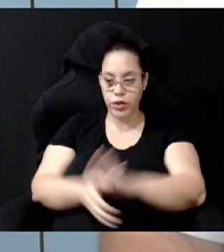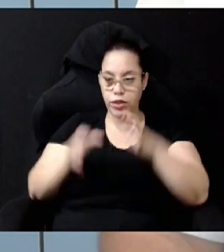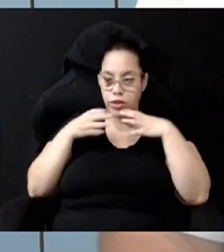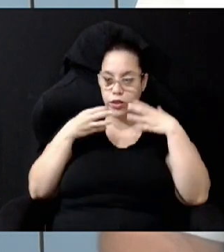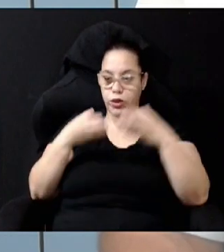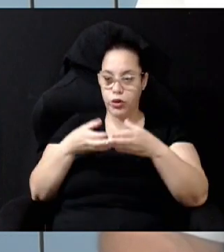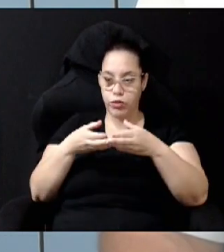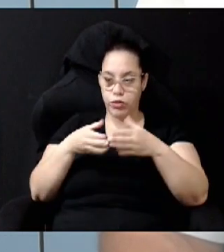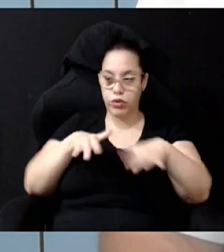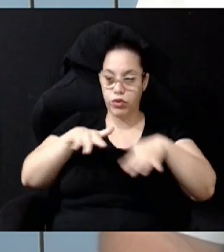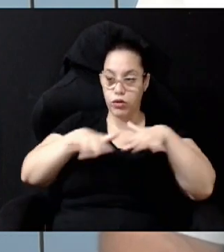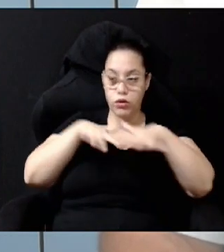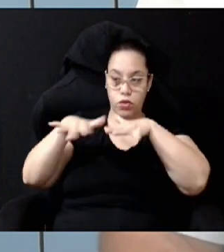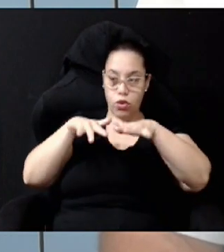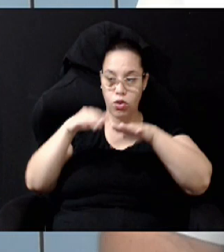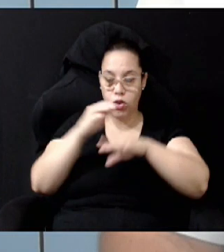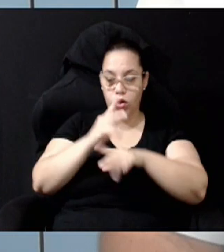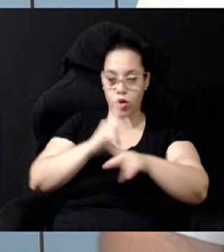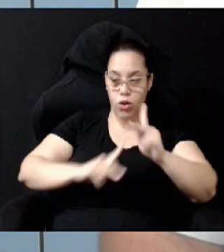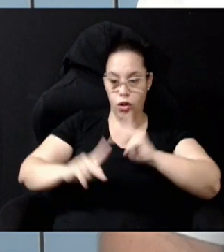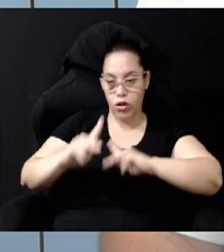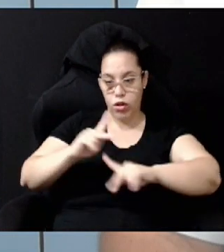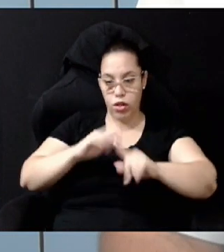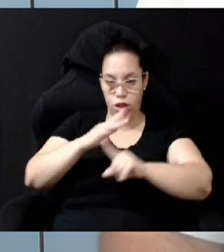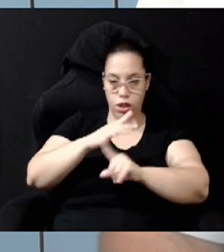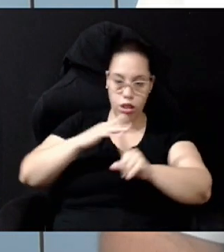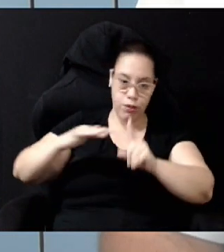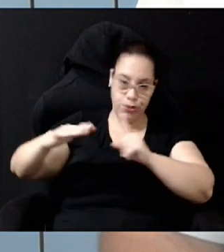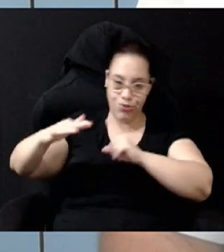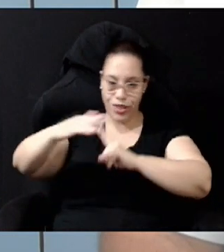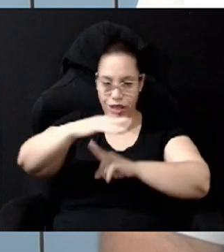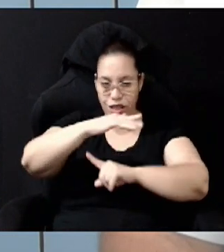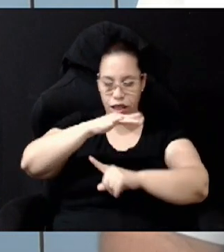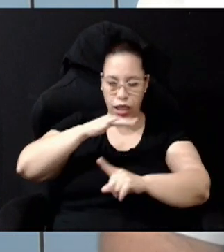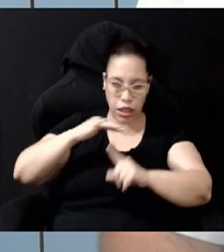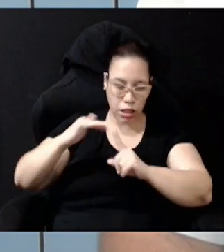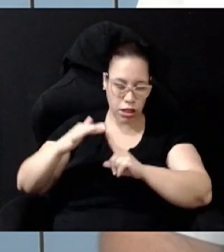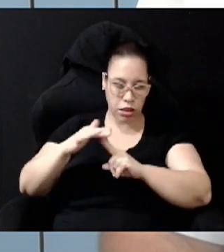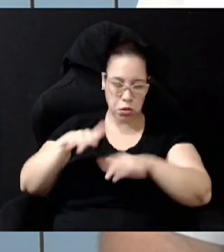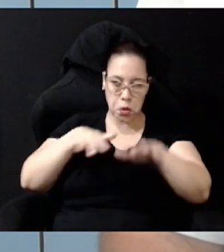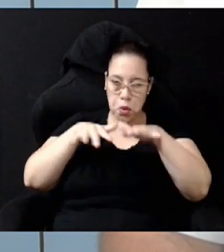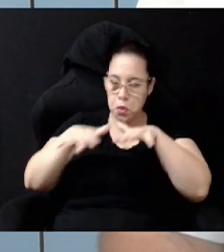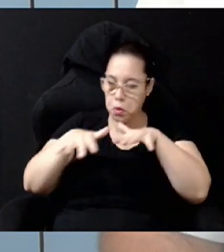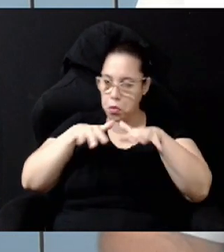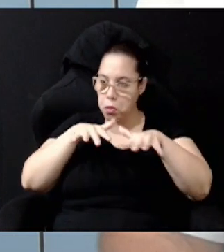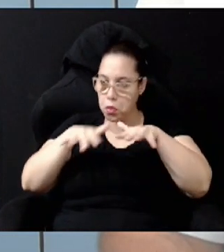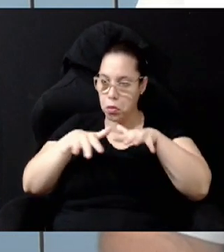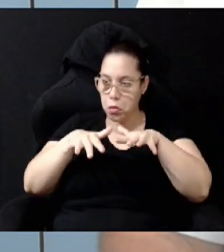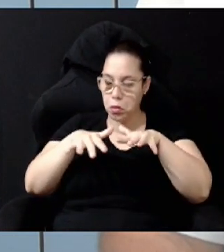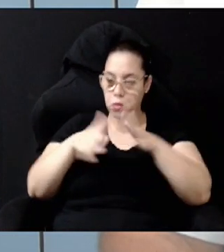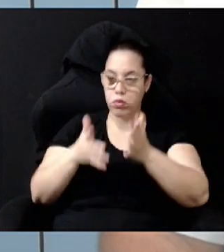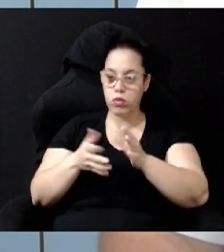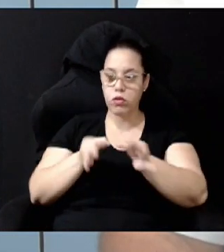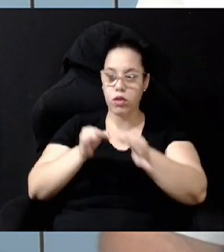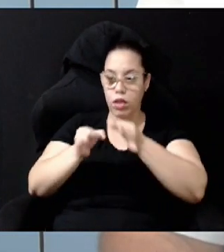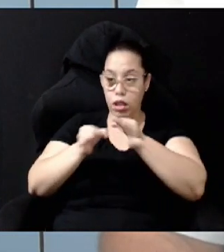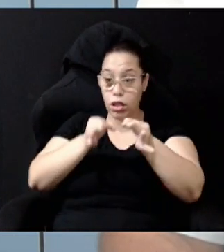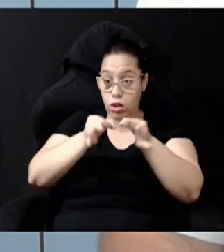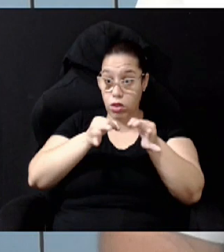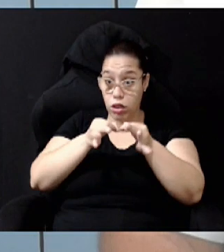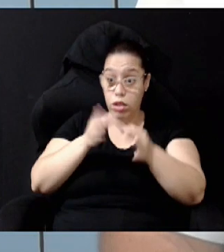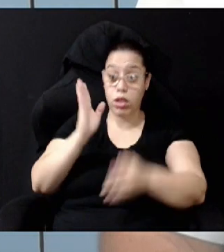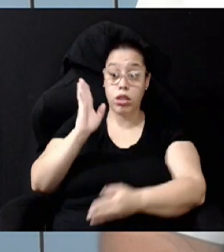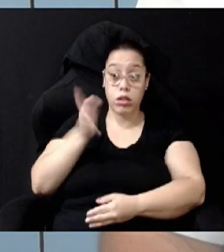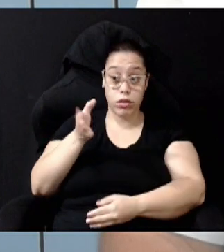movimentos populares, ambientalistas e movimentos aí ambientais se organizaram e já